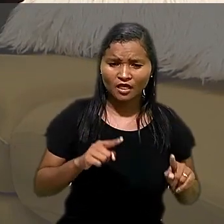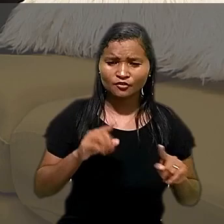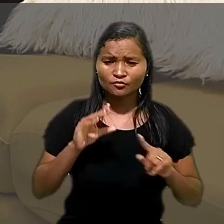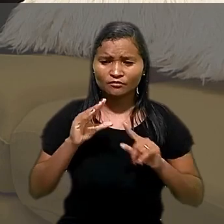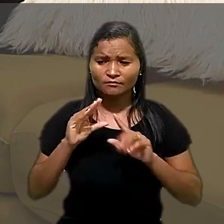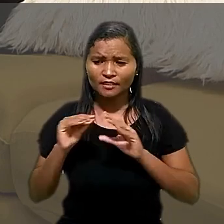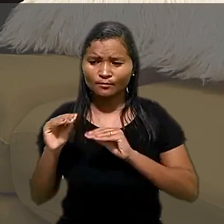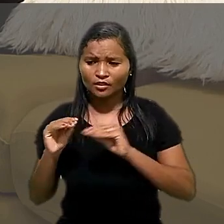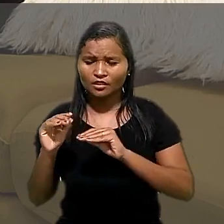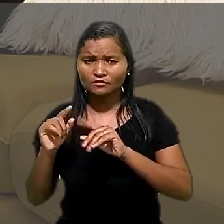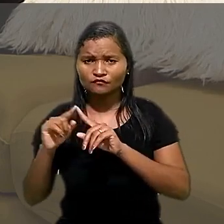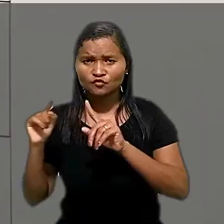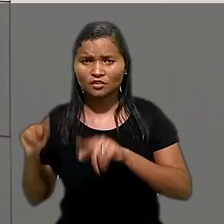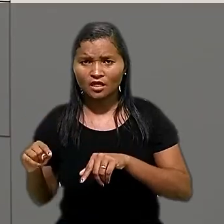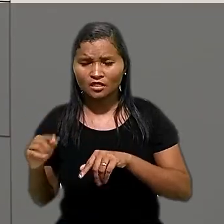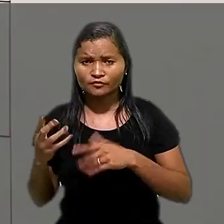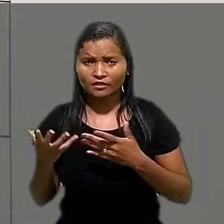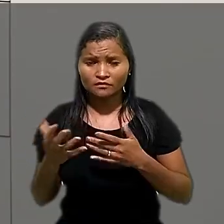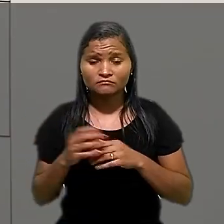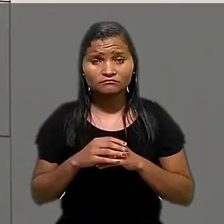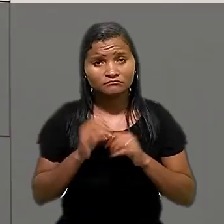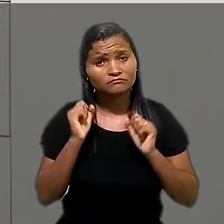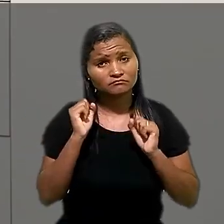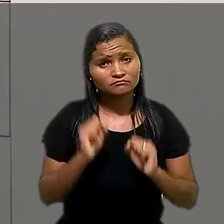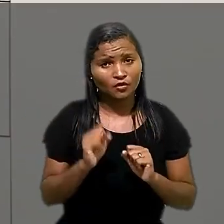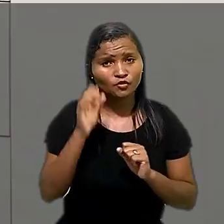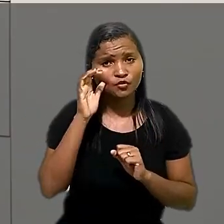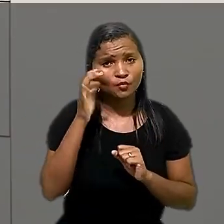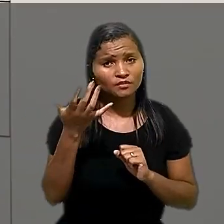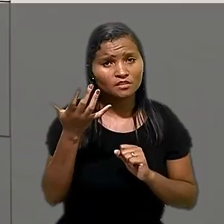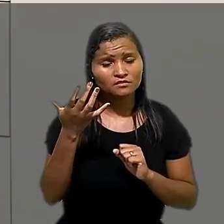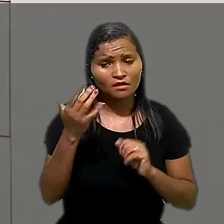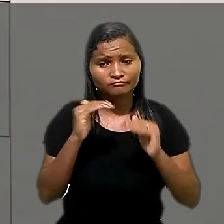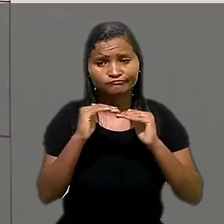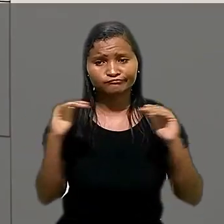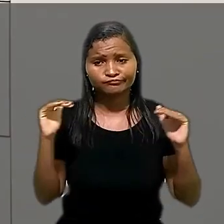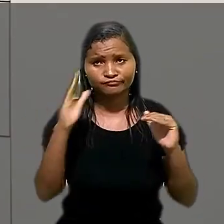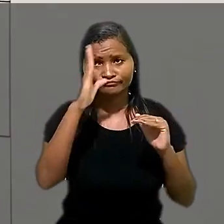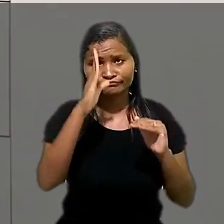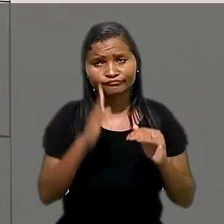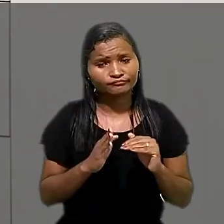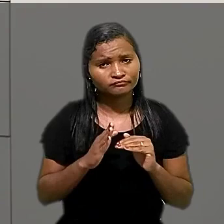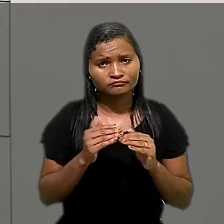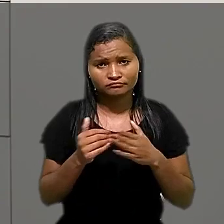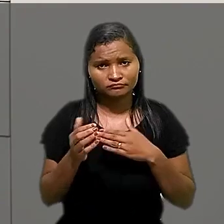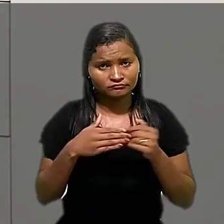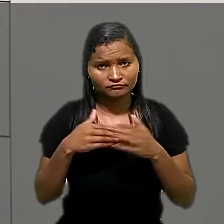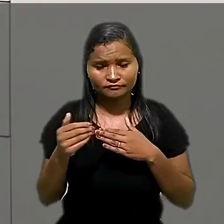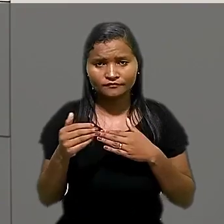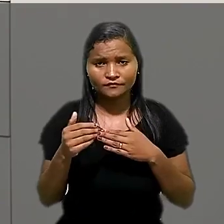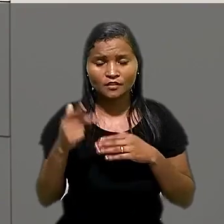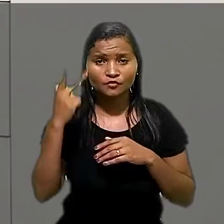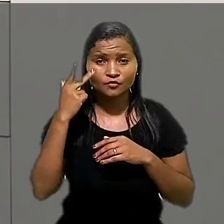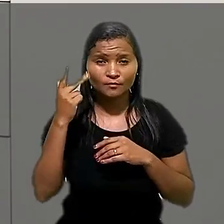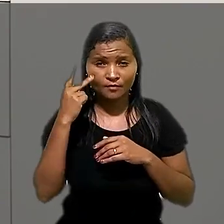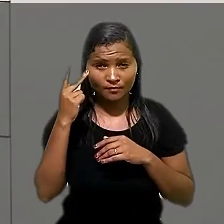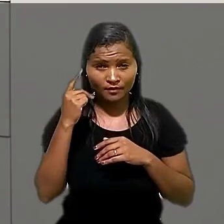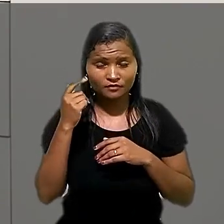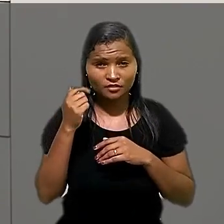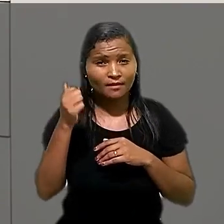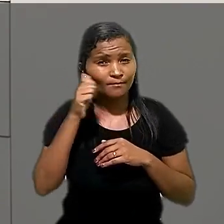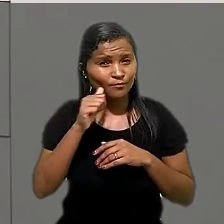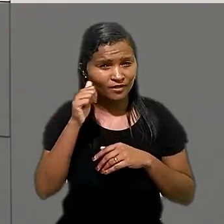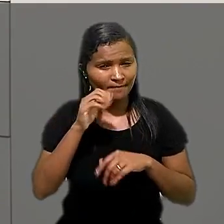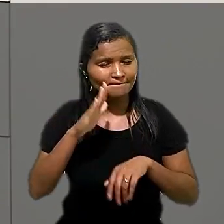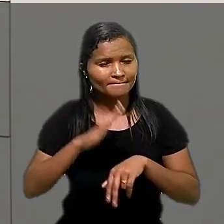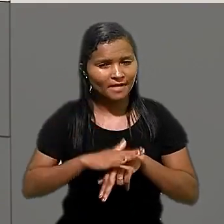horizontal entre colegas definitivamente pode acontecer de forma vertical horizontal normalmente mulheres